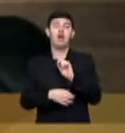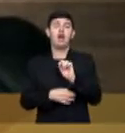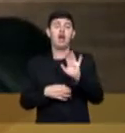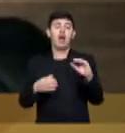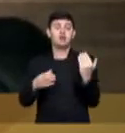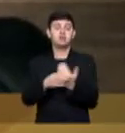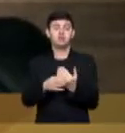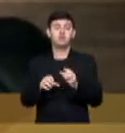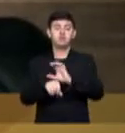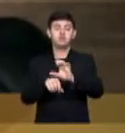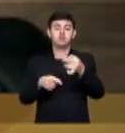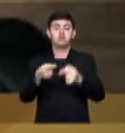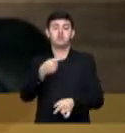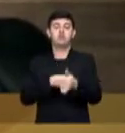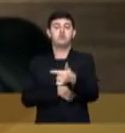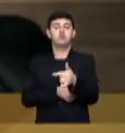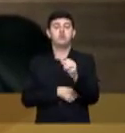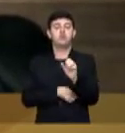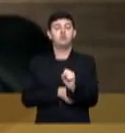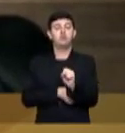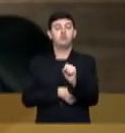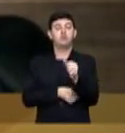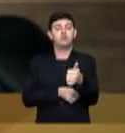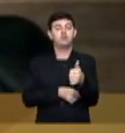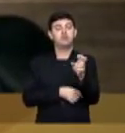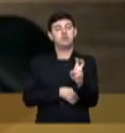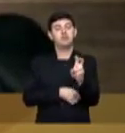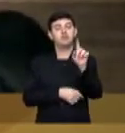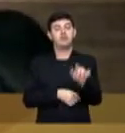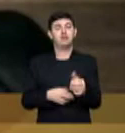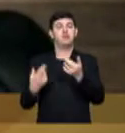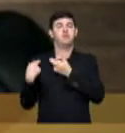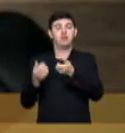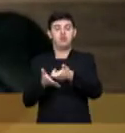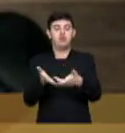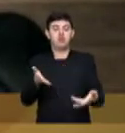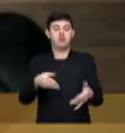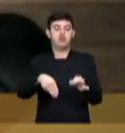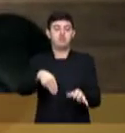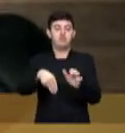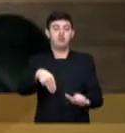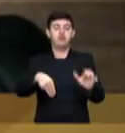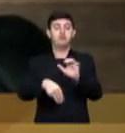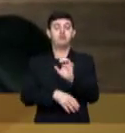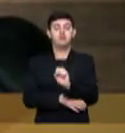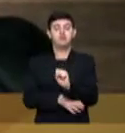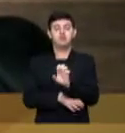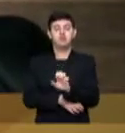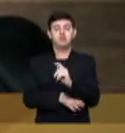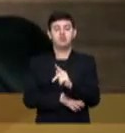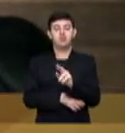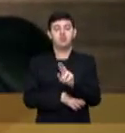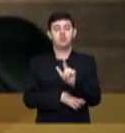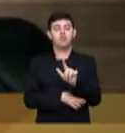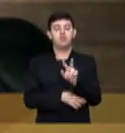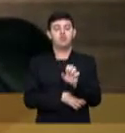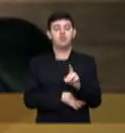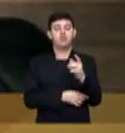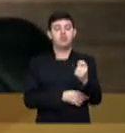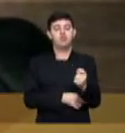inconstitucionalidade 2815, da relatoria do eminente ministro Sepúlveda Pertence,